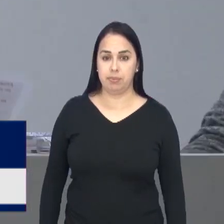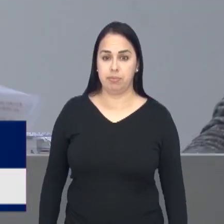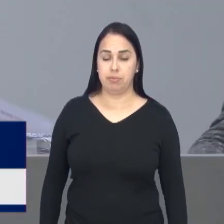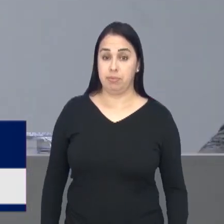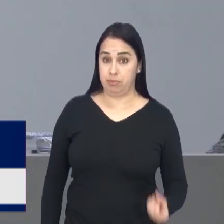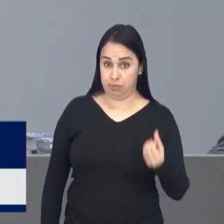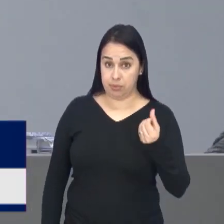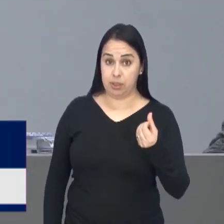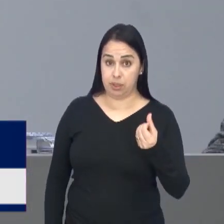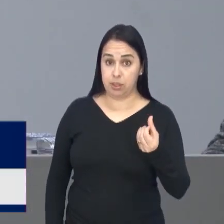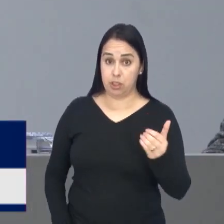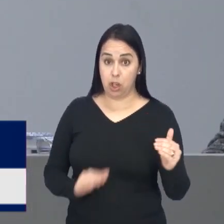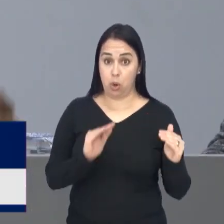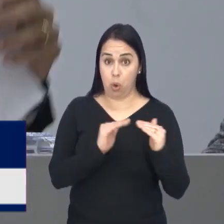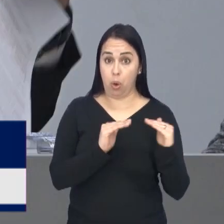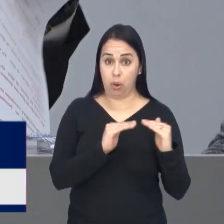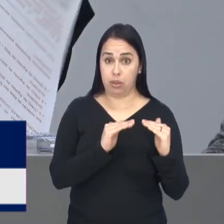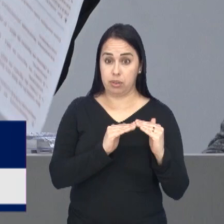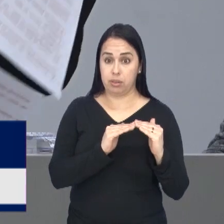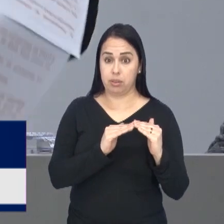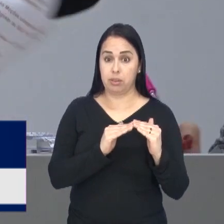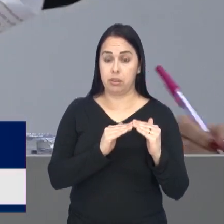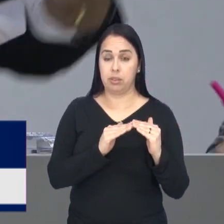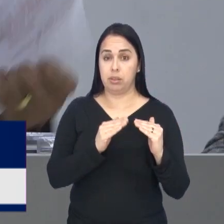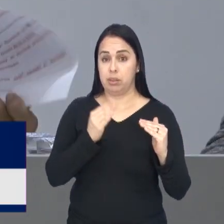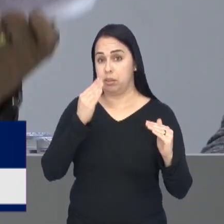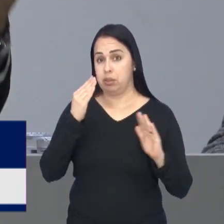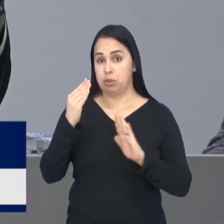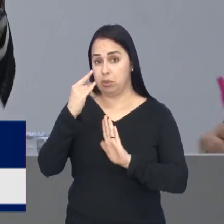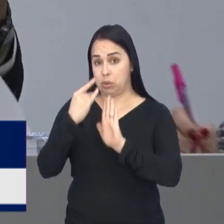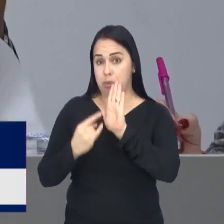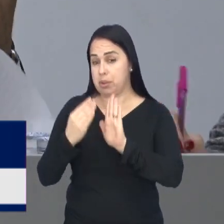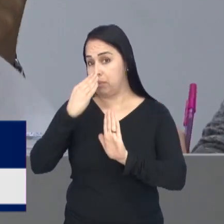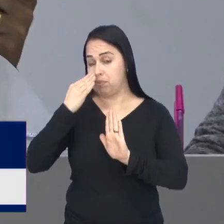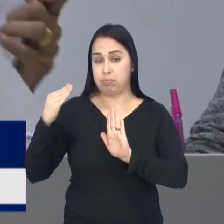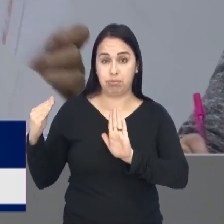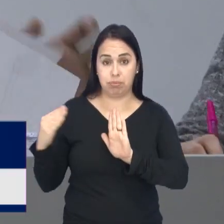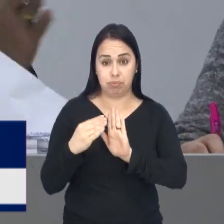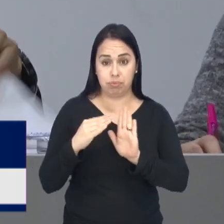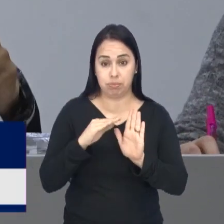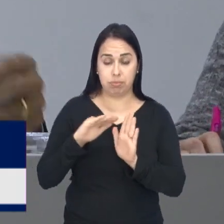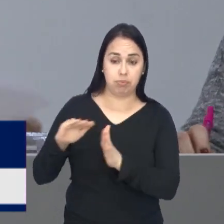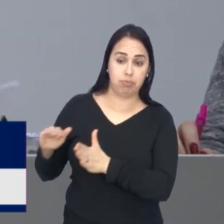Com 6 votos favoráveis, o documento está rejeitado.